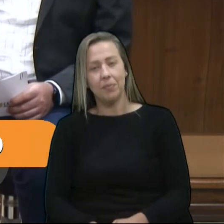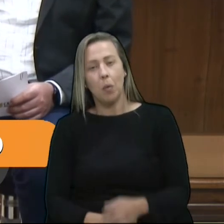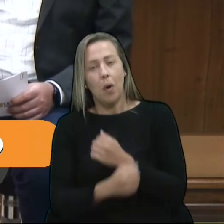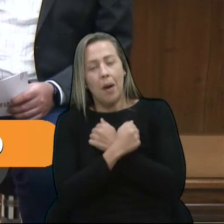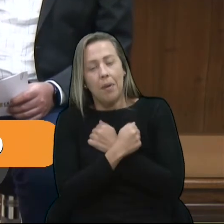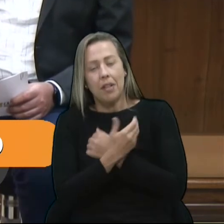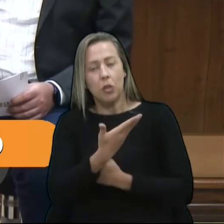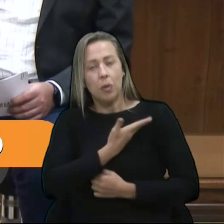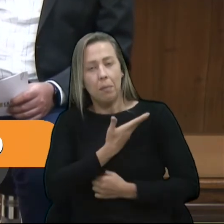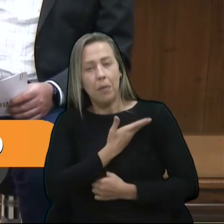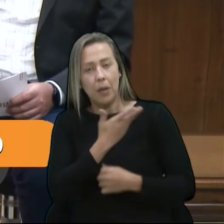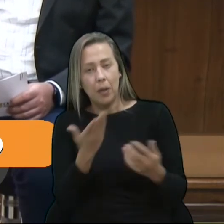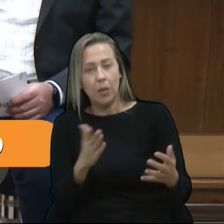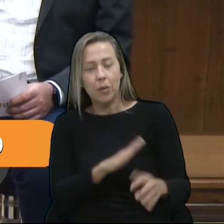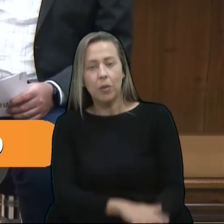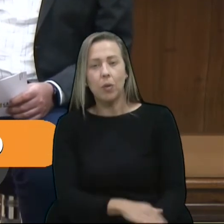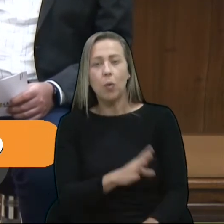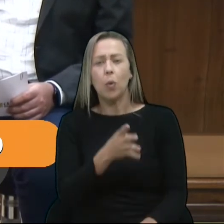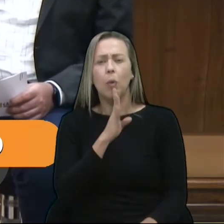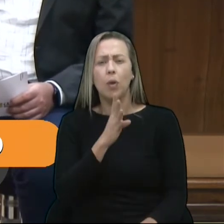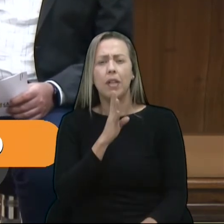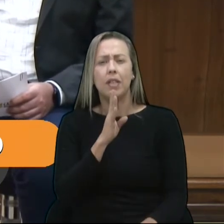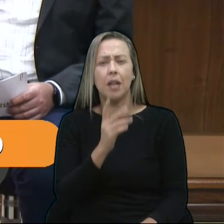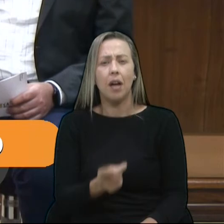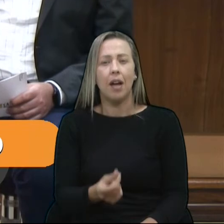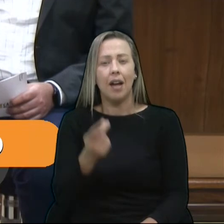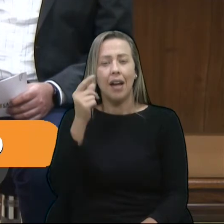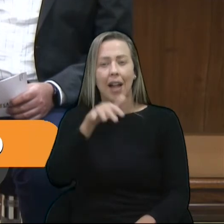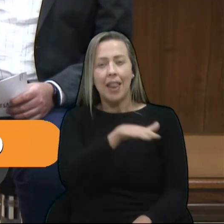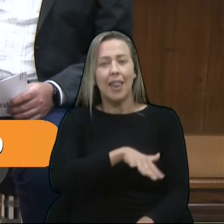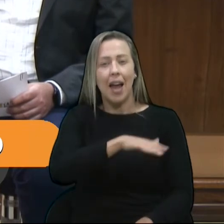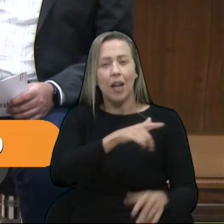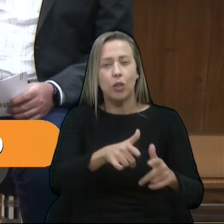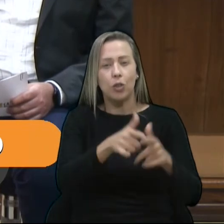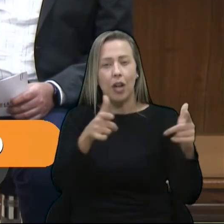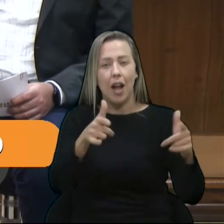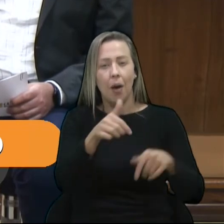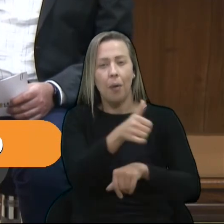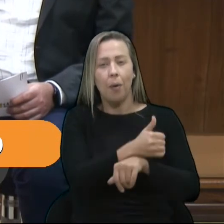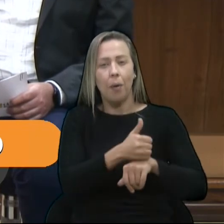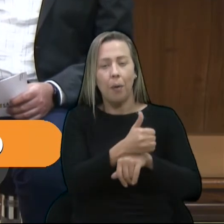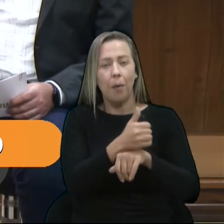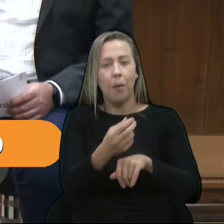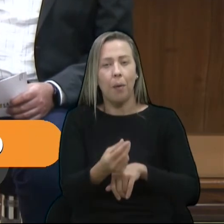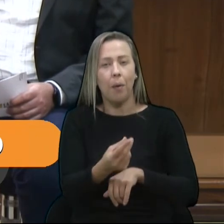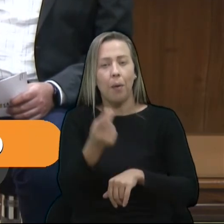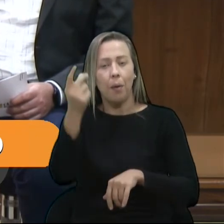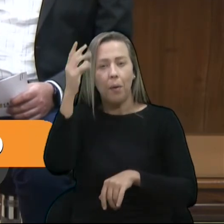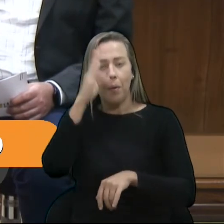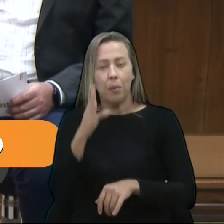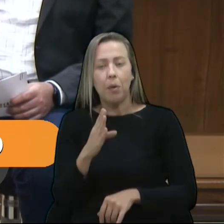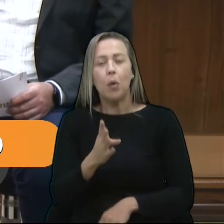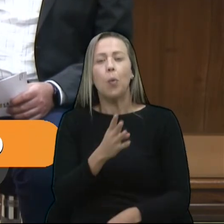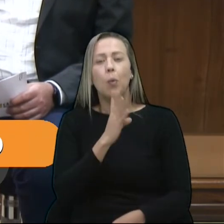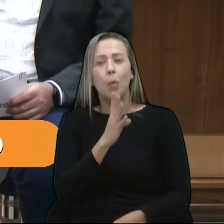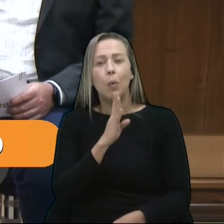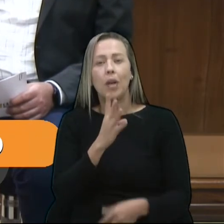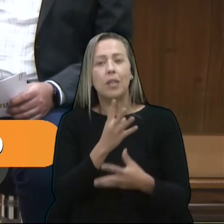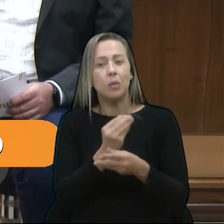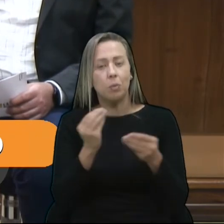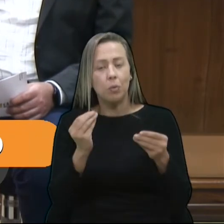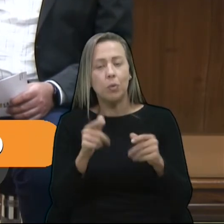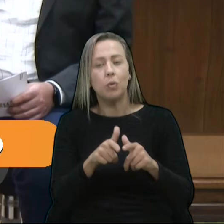grande amigo, né? Nos conhecemos nos prêmios de jornalismo pelo Brasil, pessoa que conhece muito